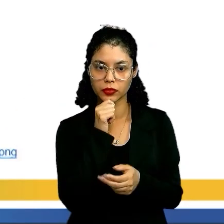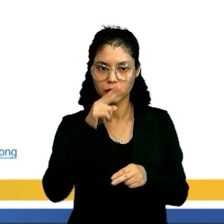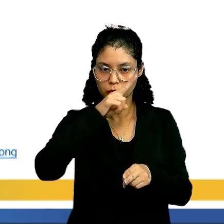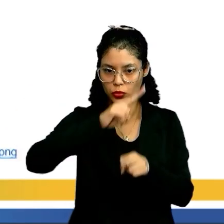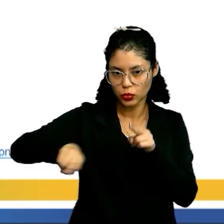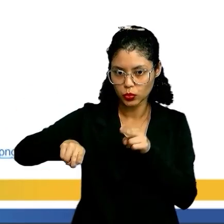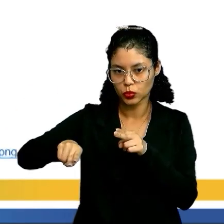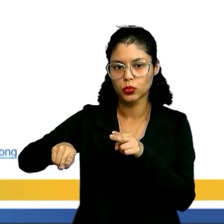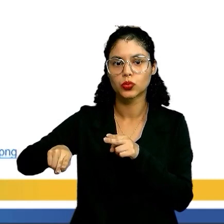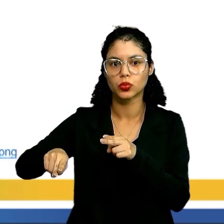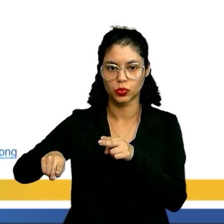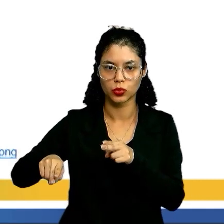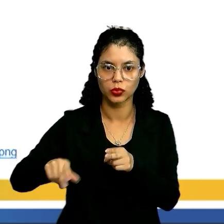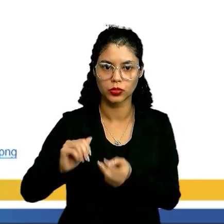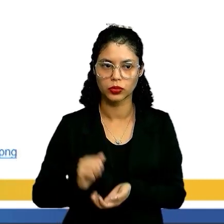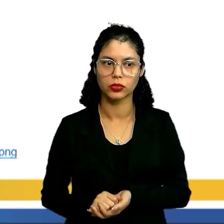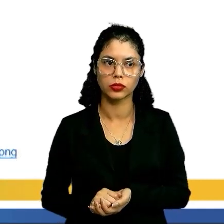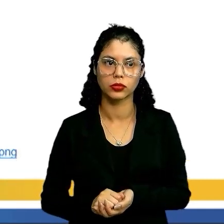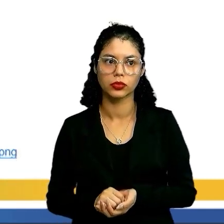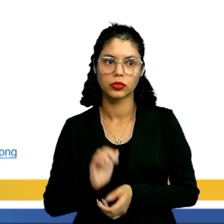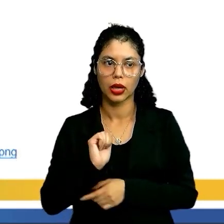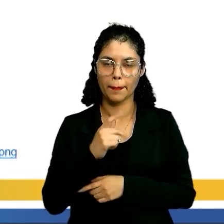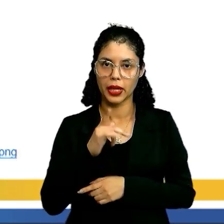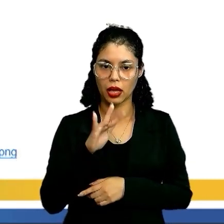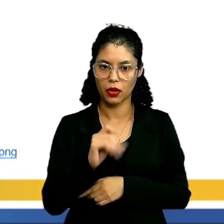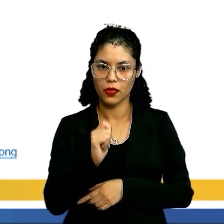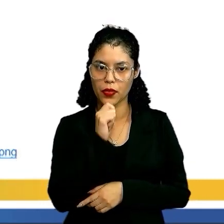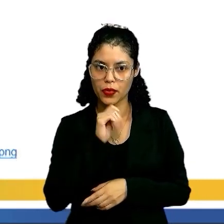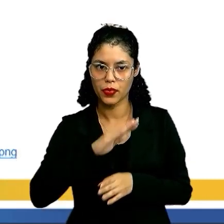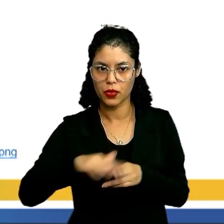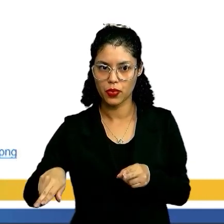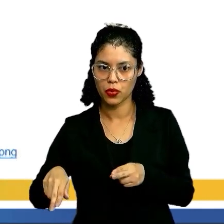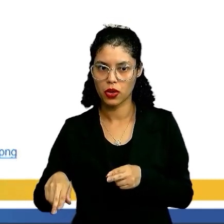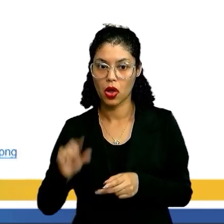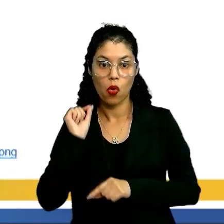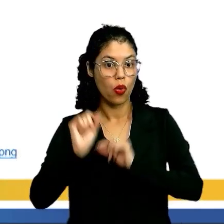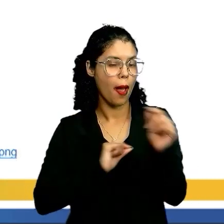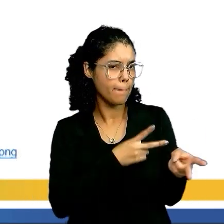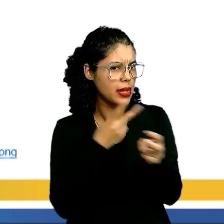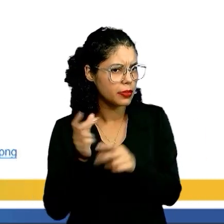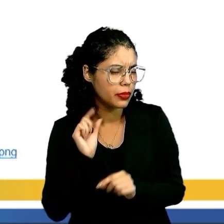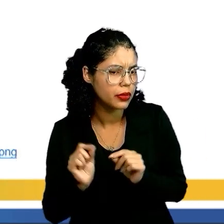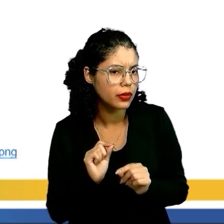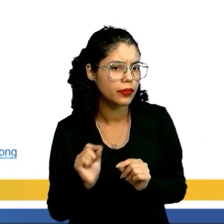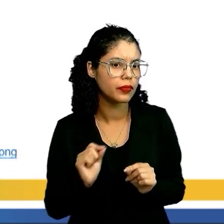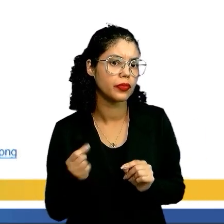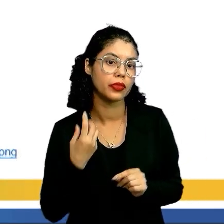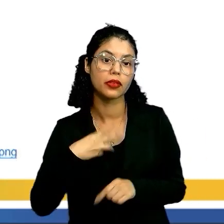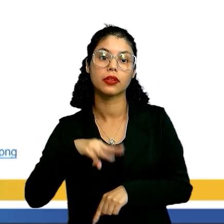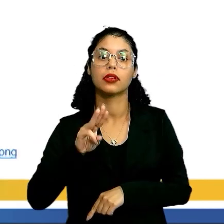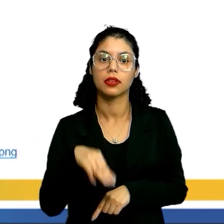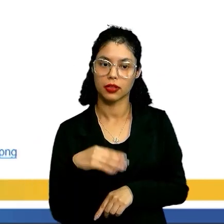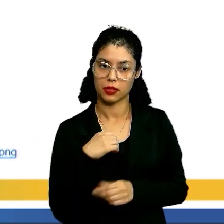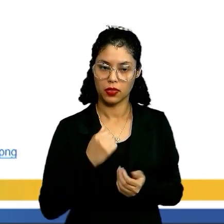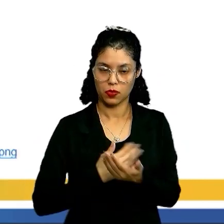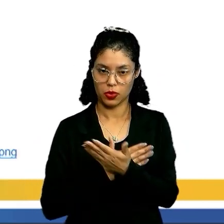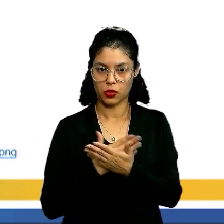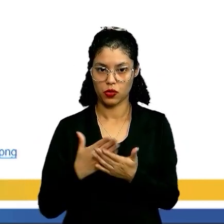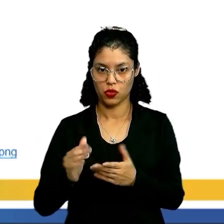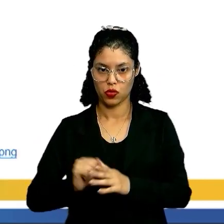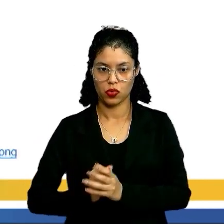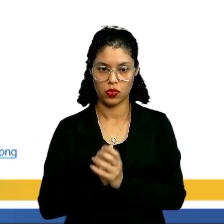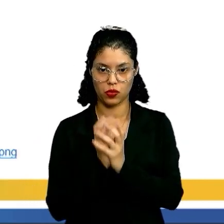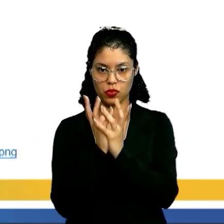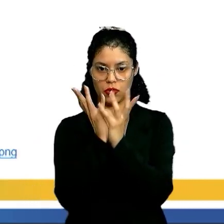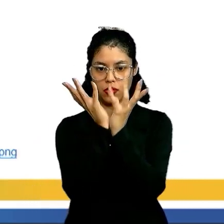cortou o ápice, a gema apical da planta, ele tirou. E o que ele percebeu? Que quem entrou, em função